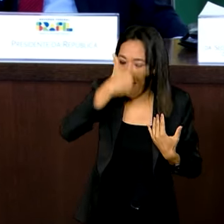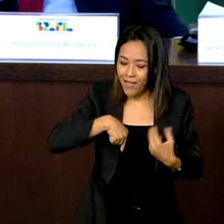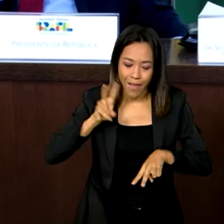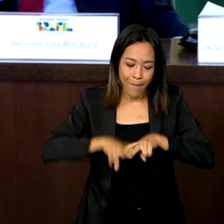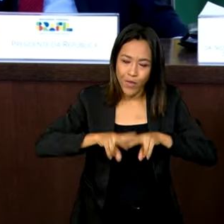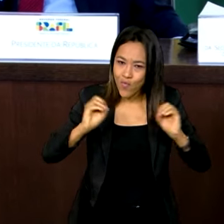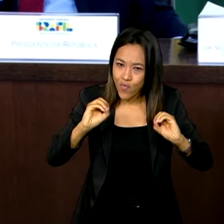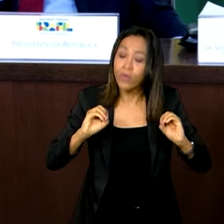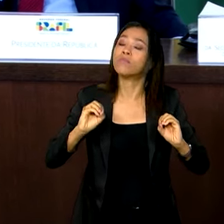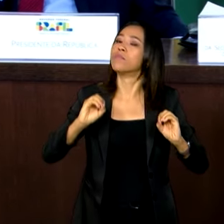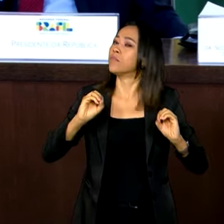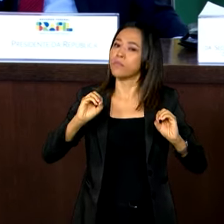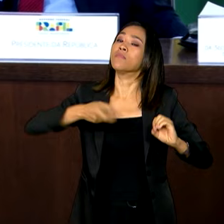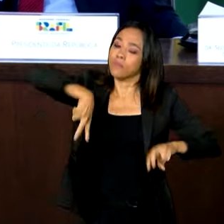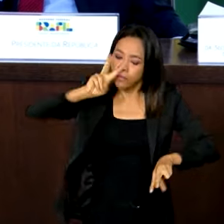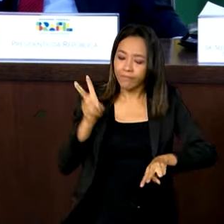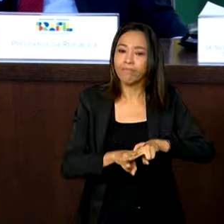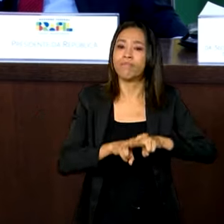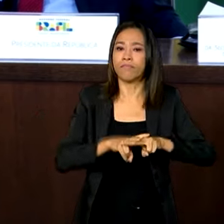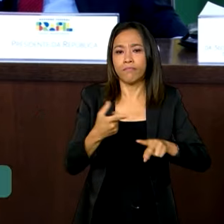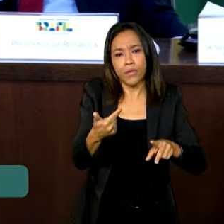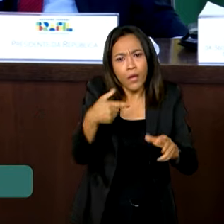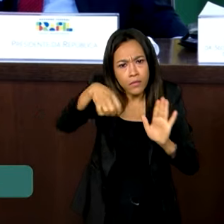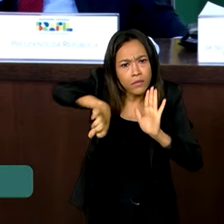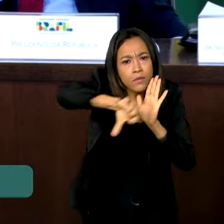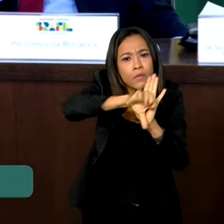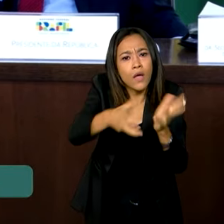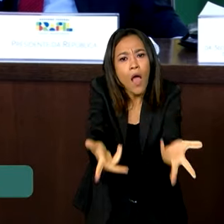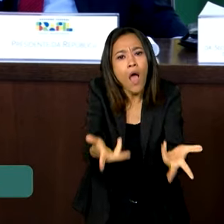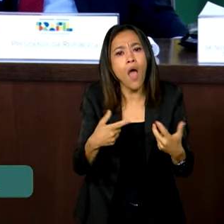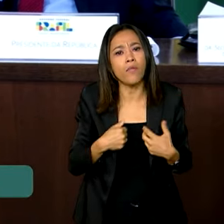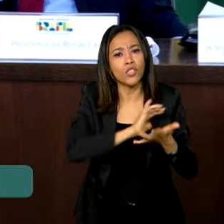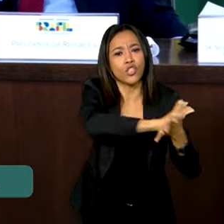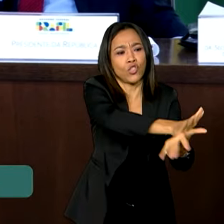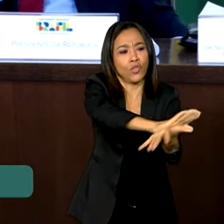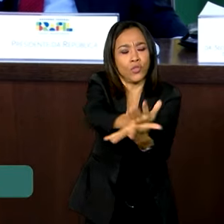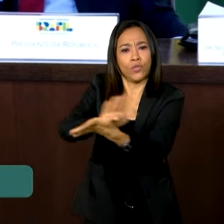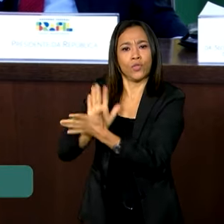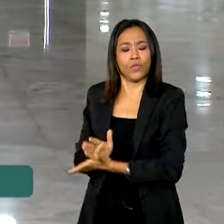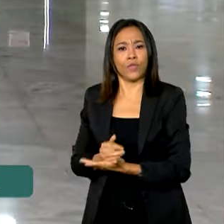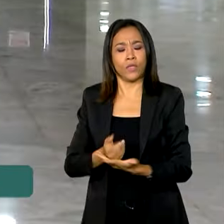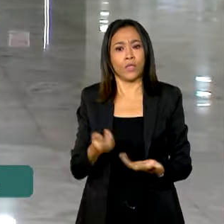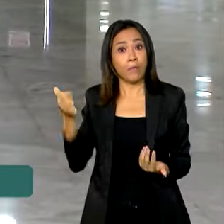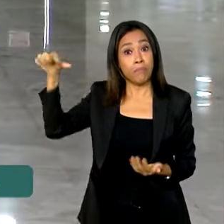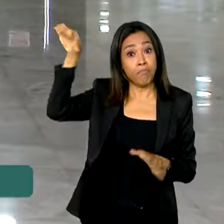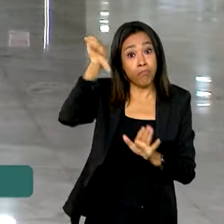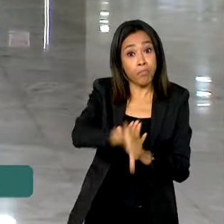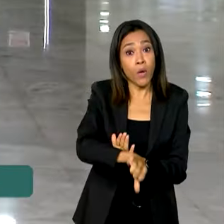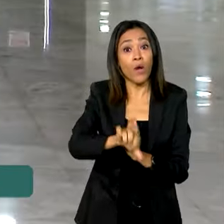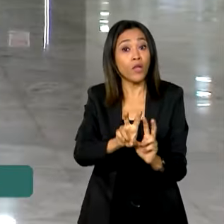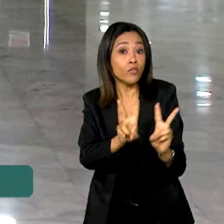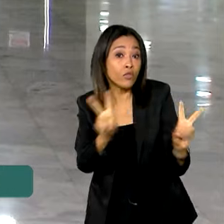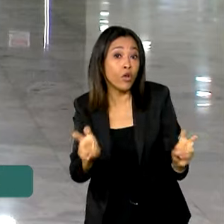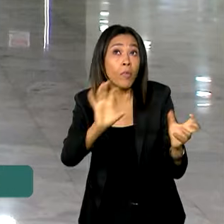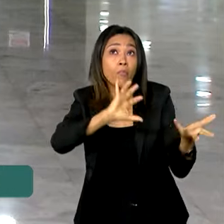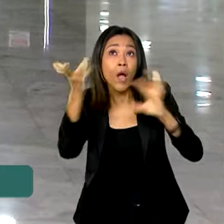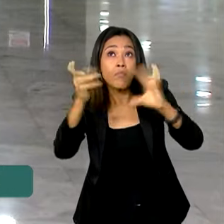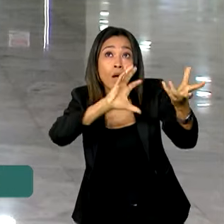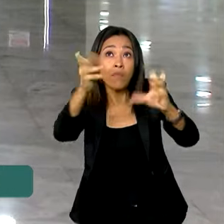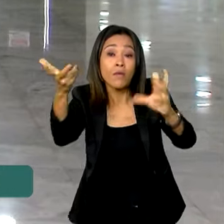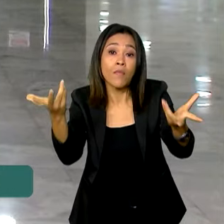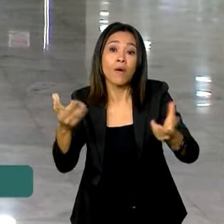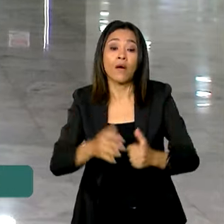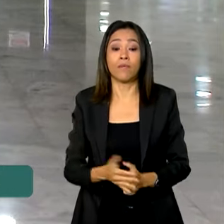eles continuem fazendo a destruição, agravando o problema da mudança do clima. Segundo o ministro da Justiça e